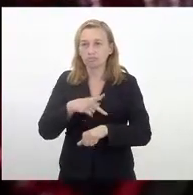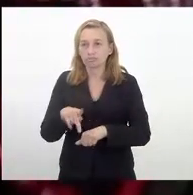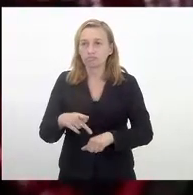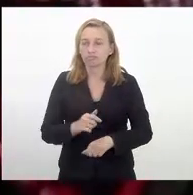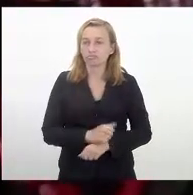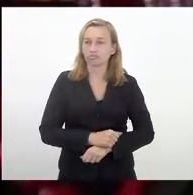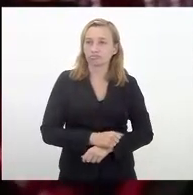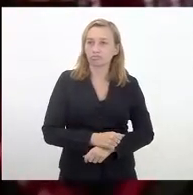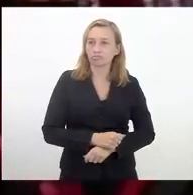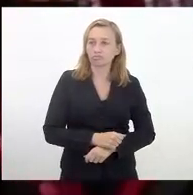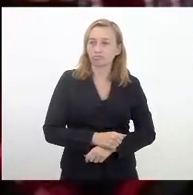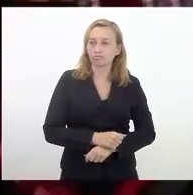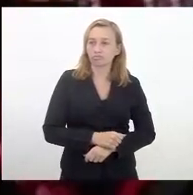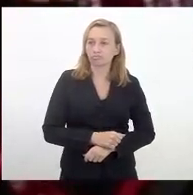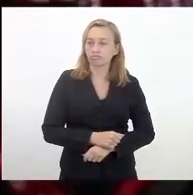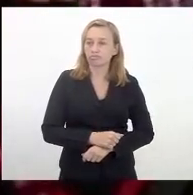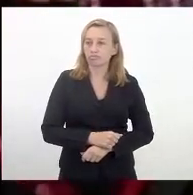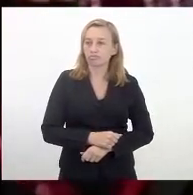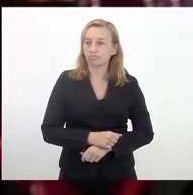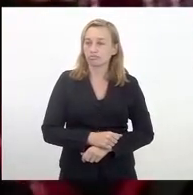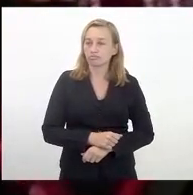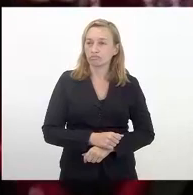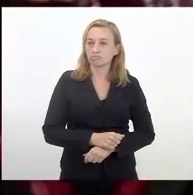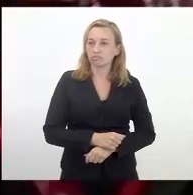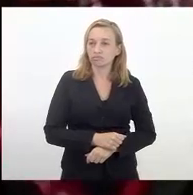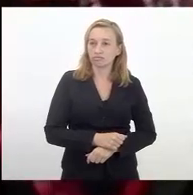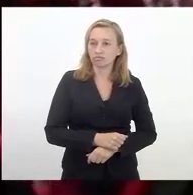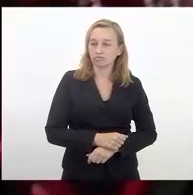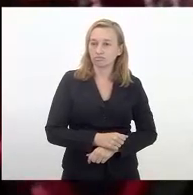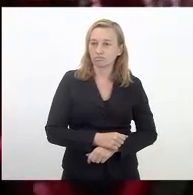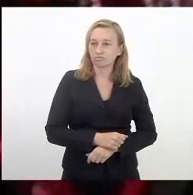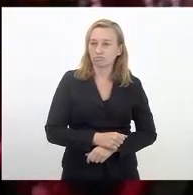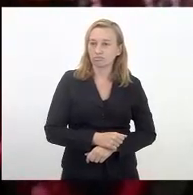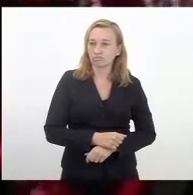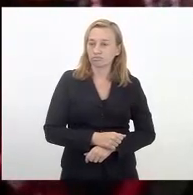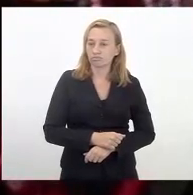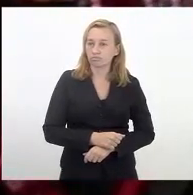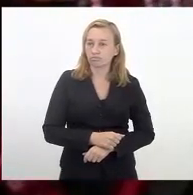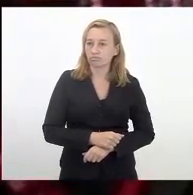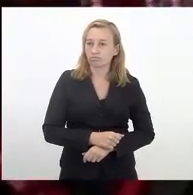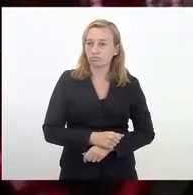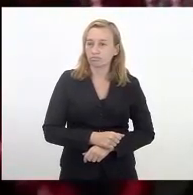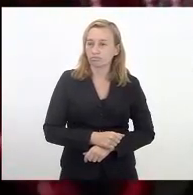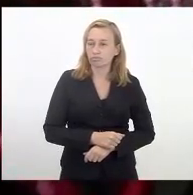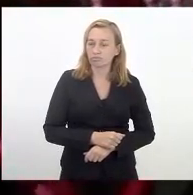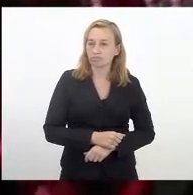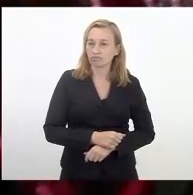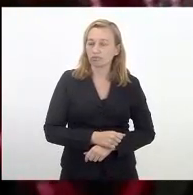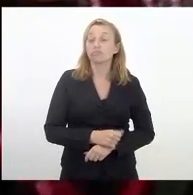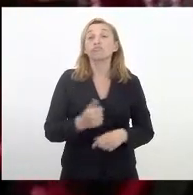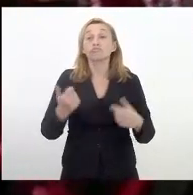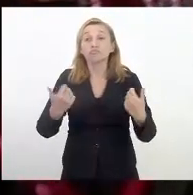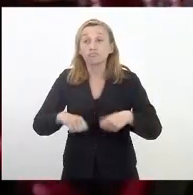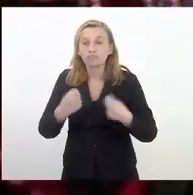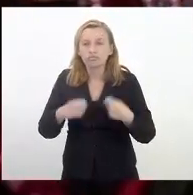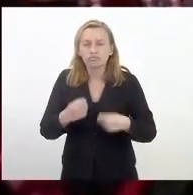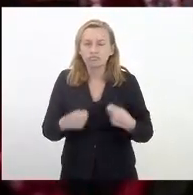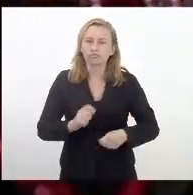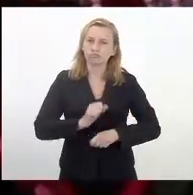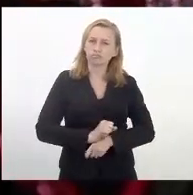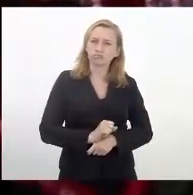não ocupem o lugar do Parlamento dos parlamentos dos lugares de decisão e poder Então precisamos